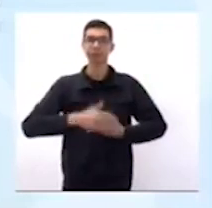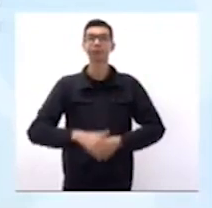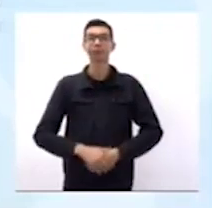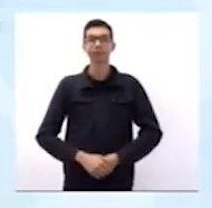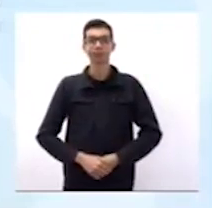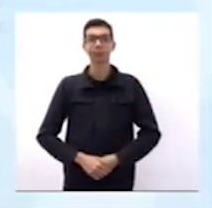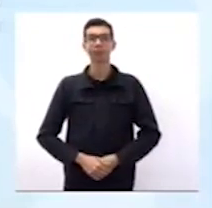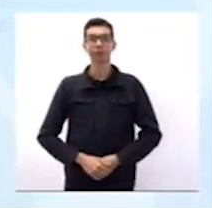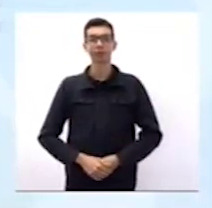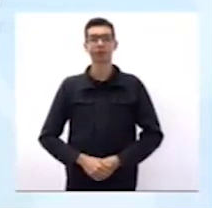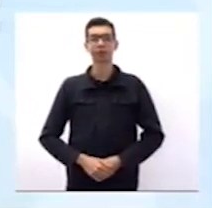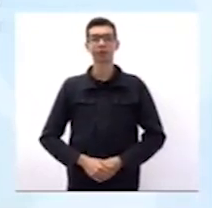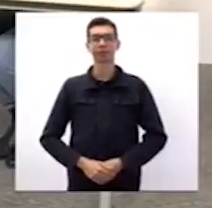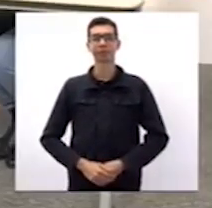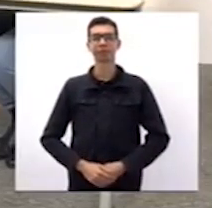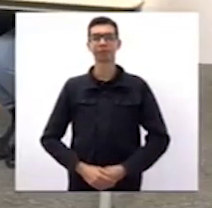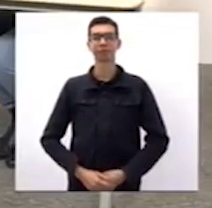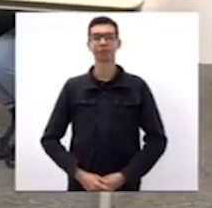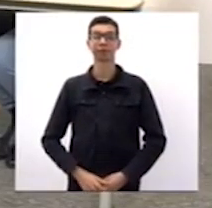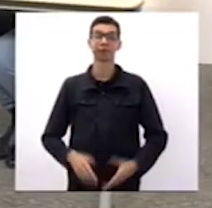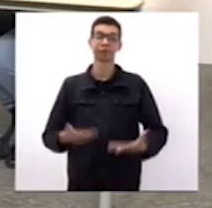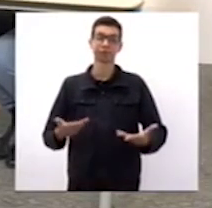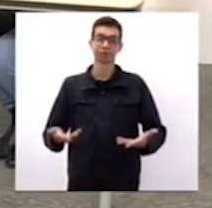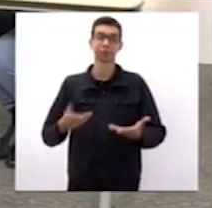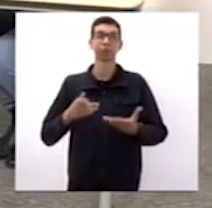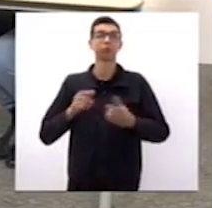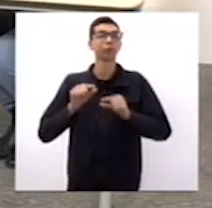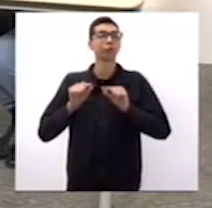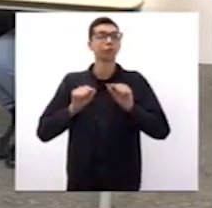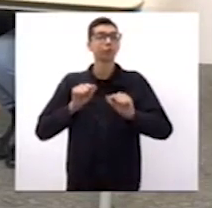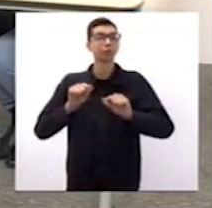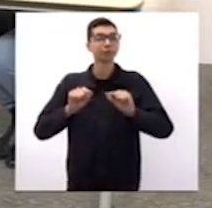protagonismo juvenil. Então,